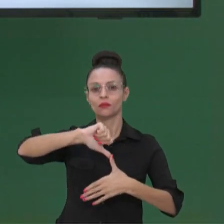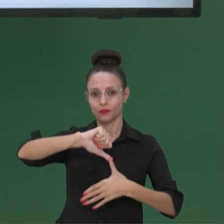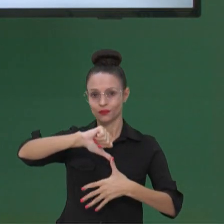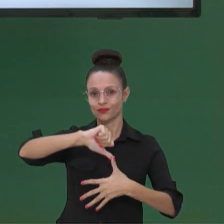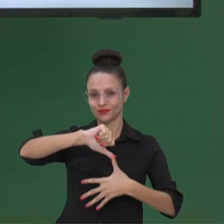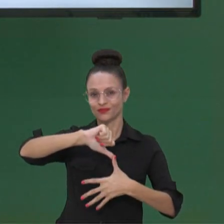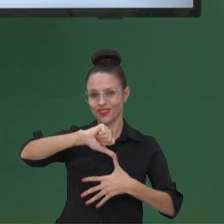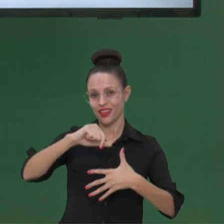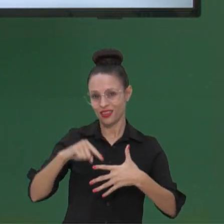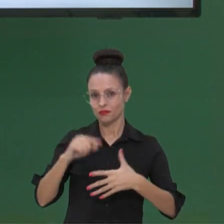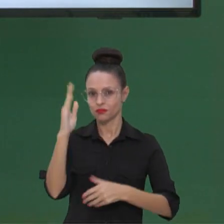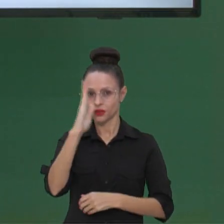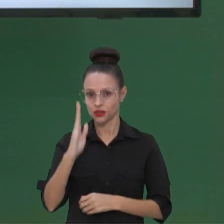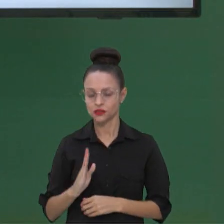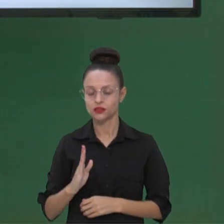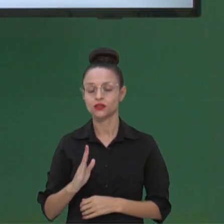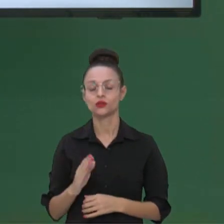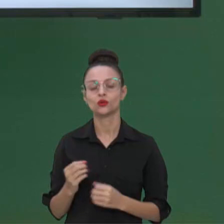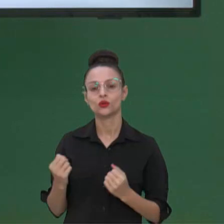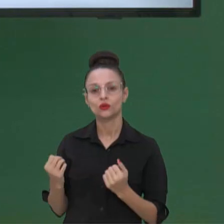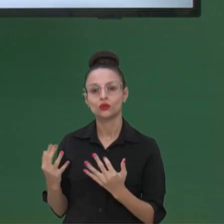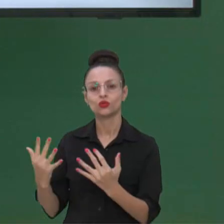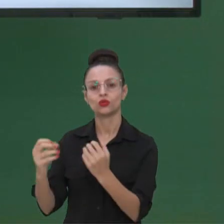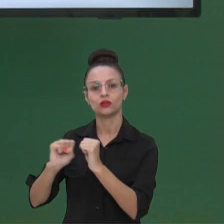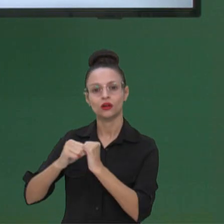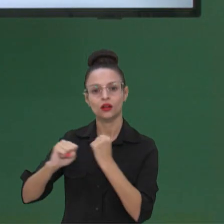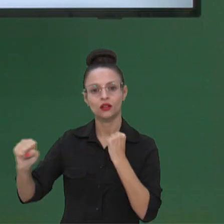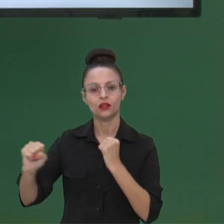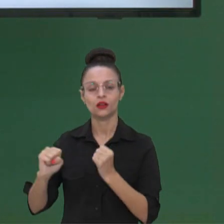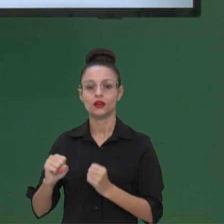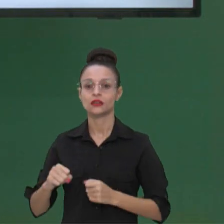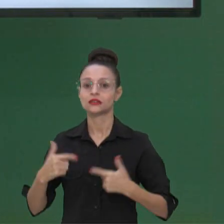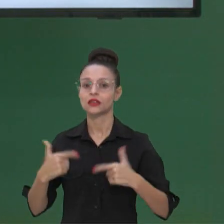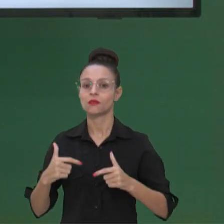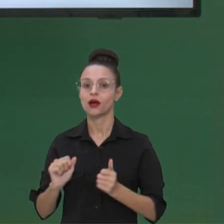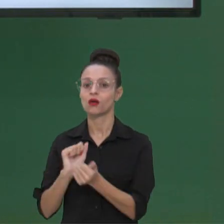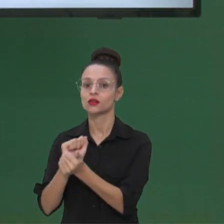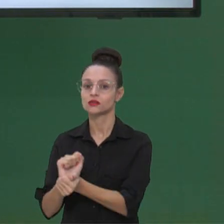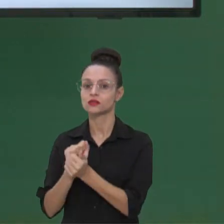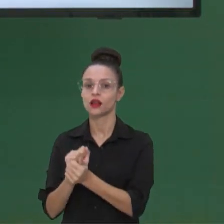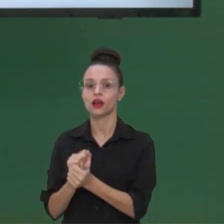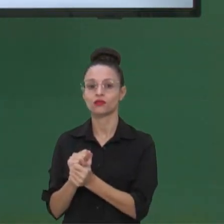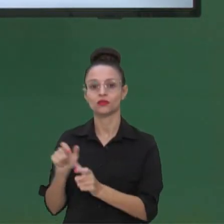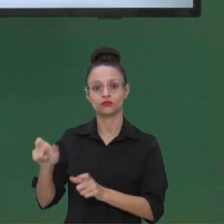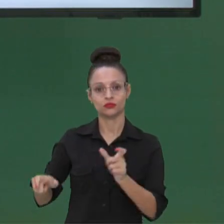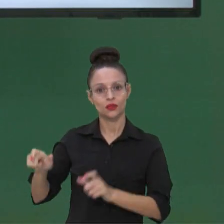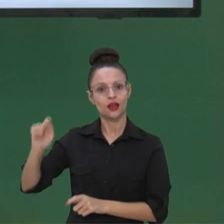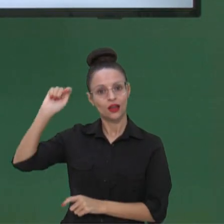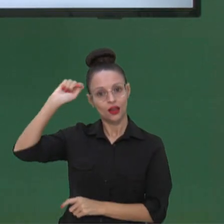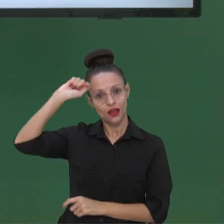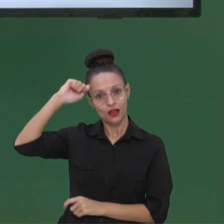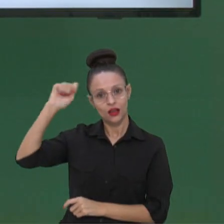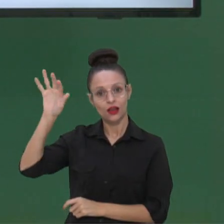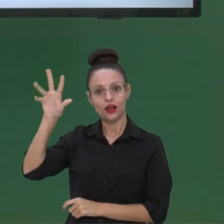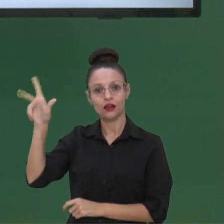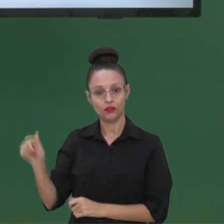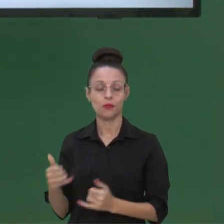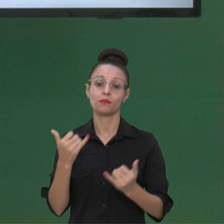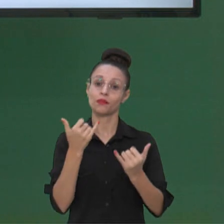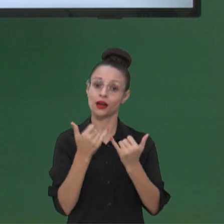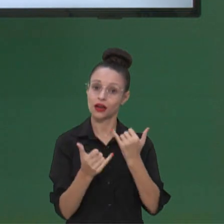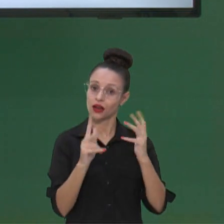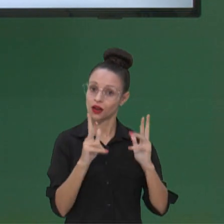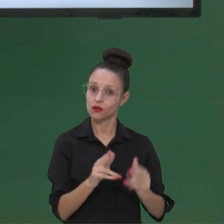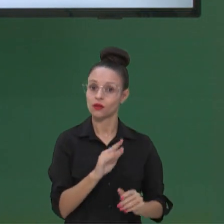o de plantation, com largo uso de mão de obra escrava africana. Parecido muito com o Brasil. É